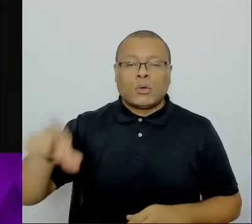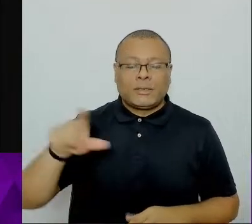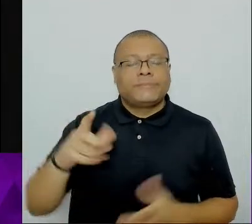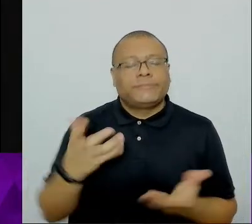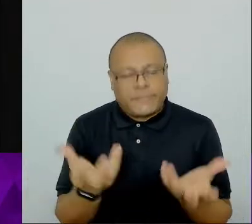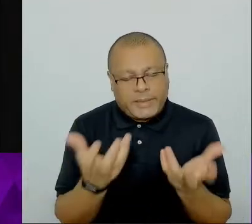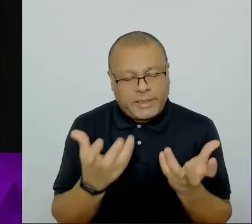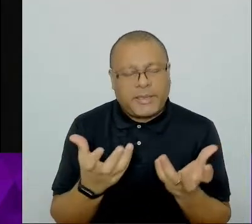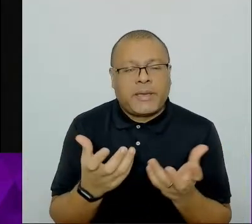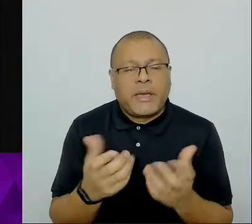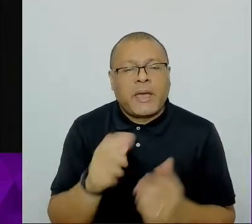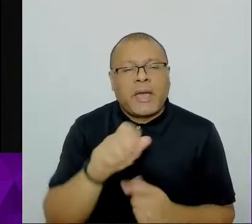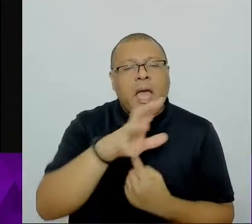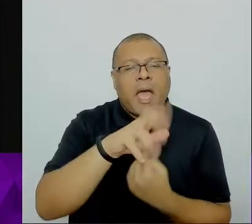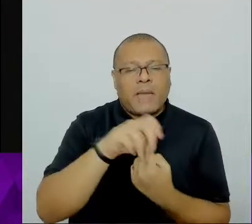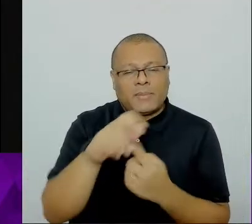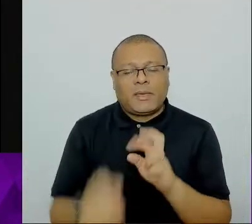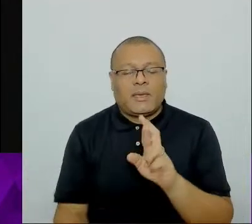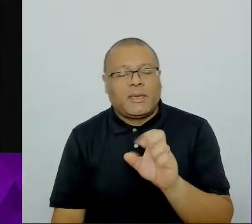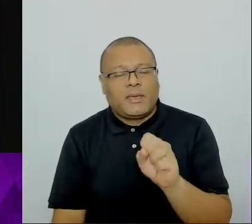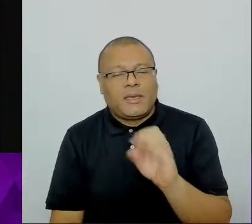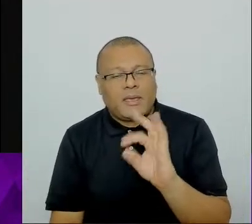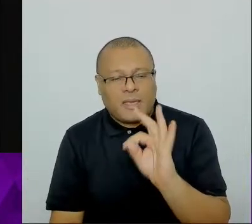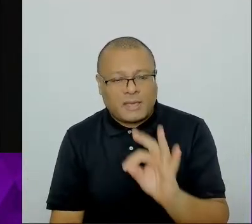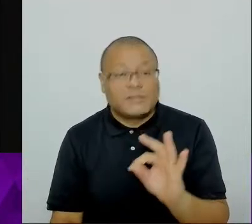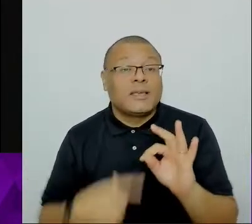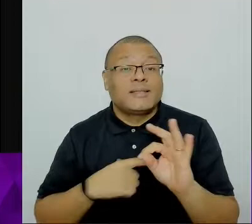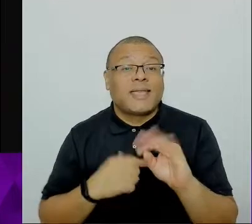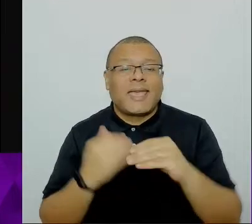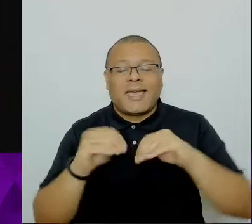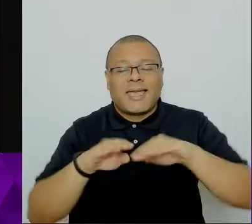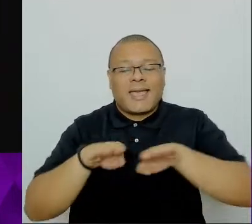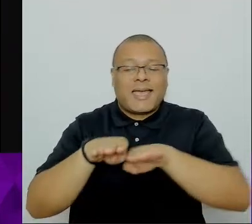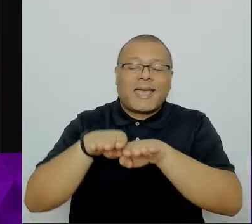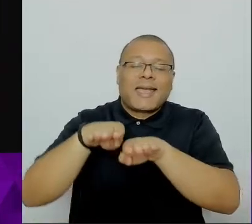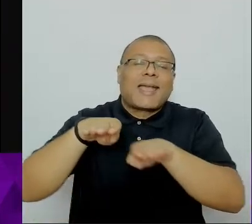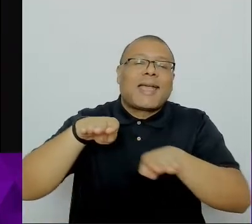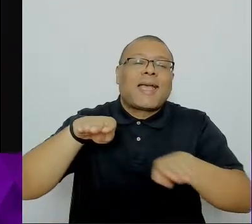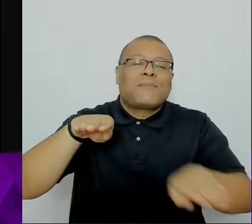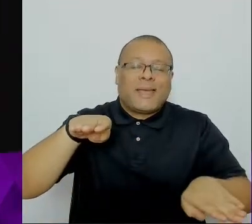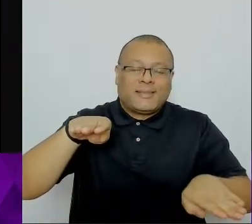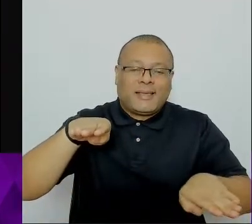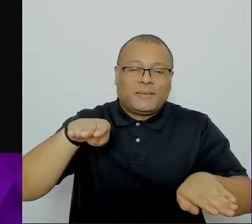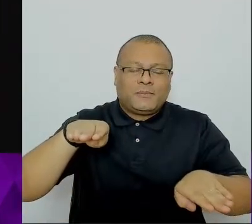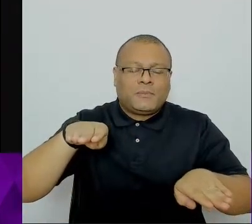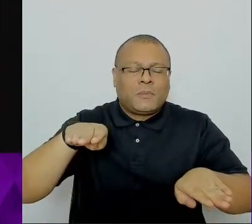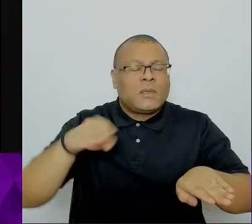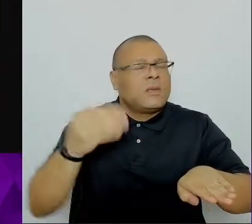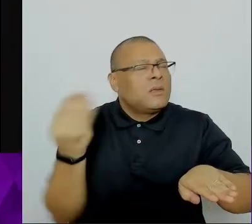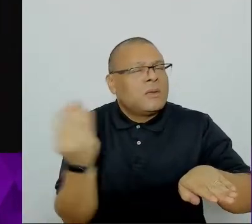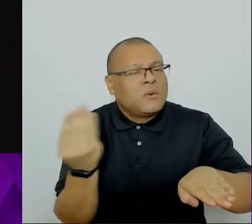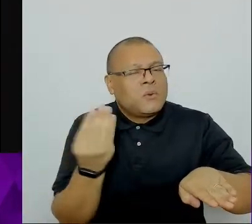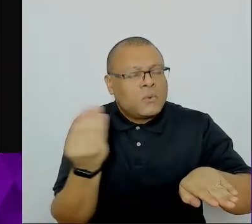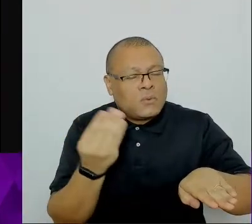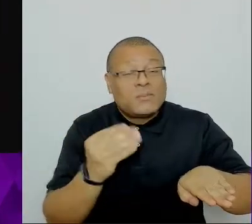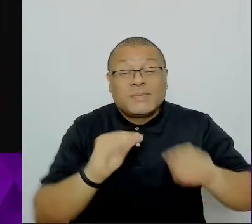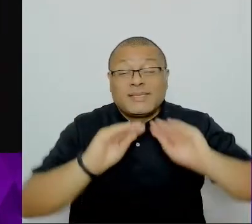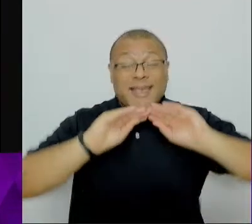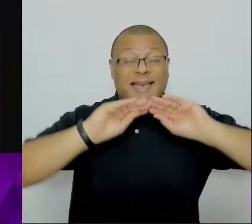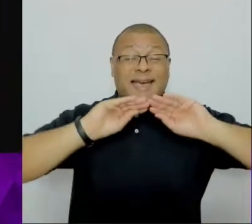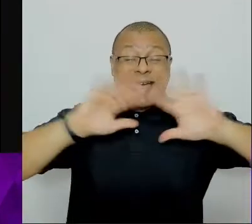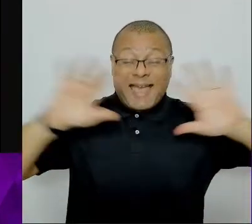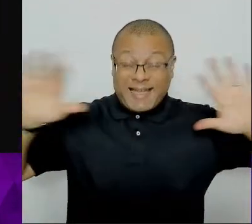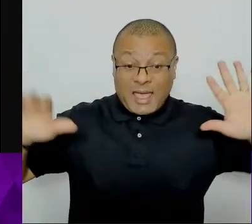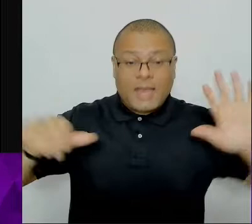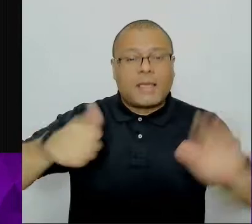API REST ela implemente uma arquitetura em camadas. Como assim? A camada de comunicação em endpoints ela deve estar bem descrita, assim como a camada de